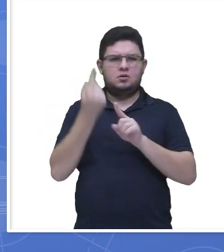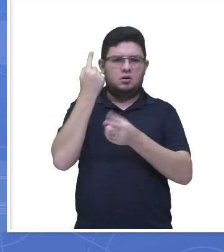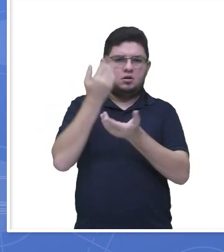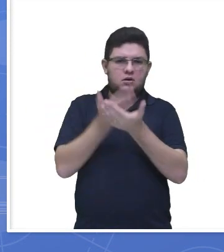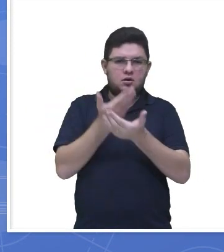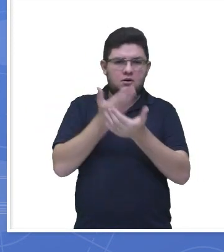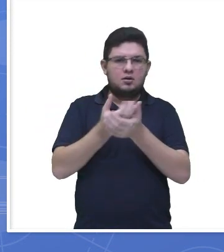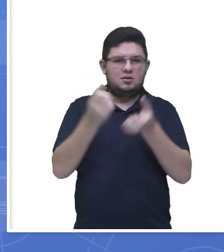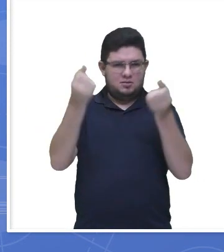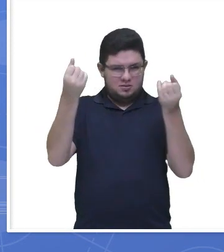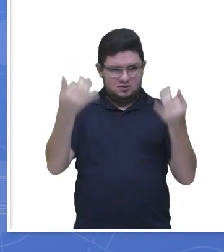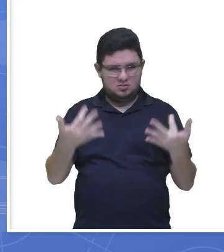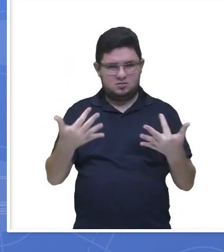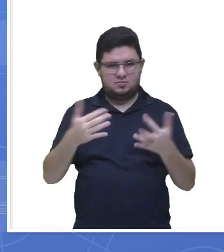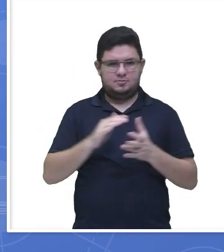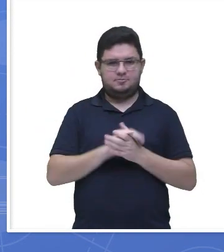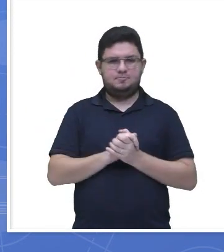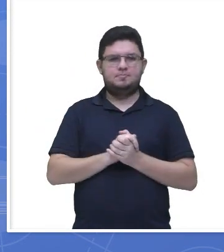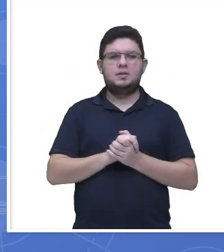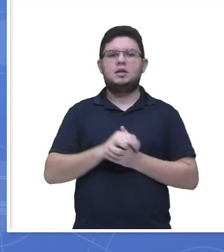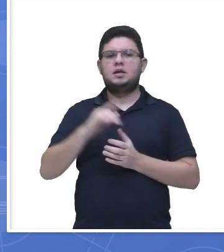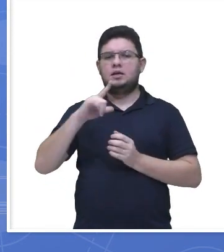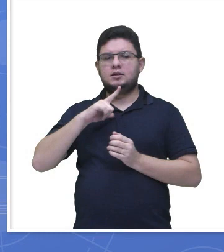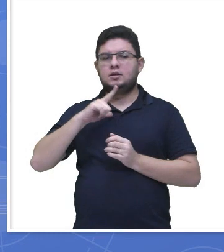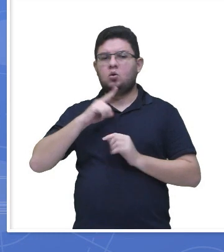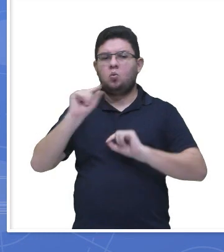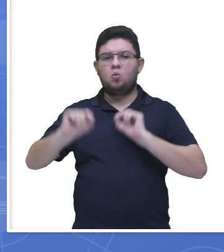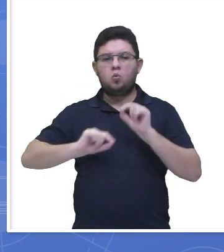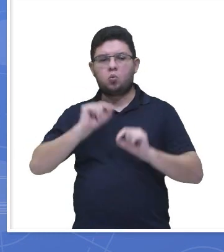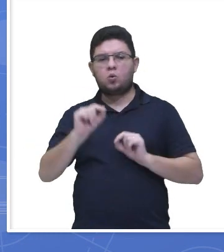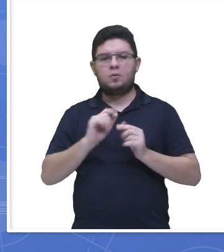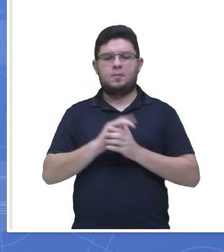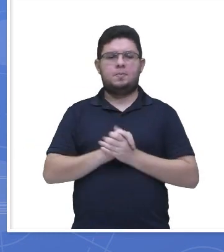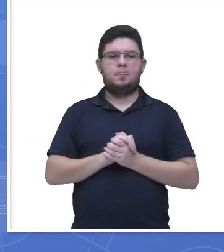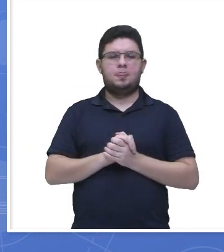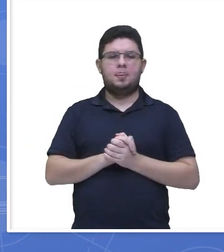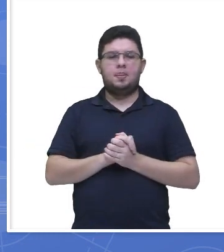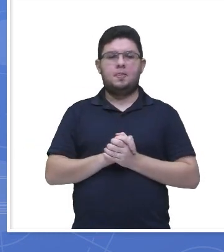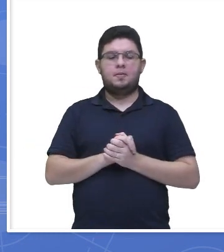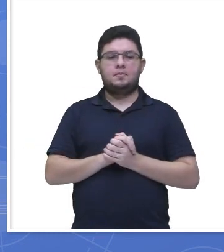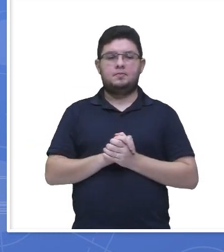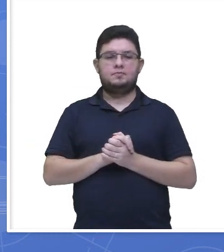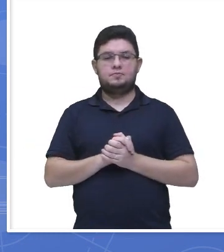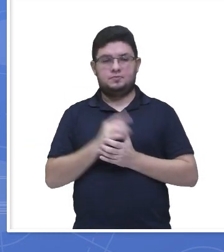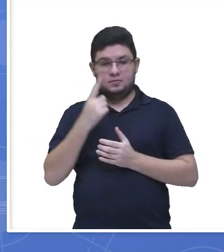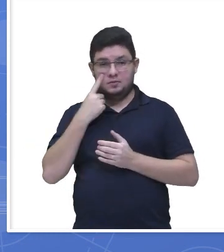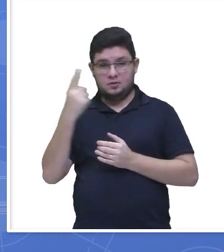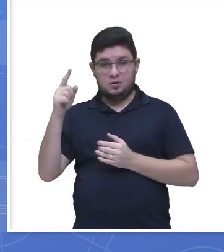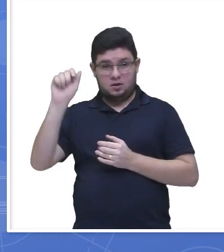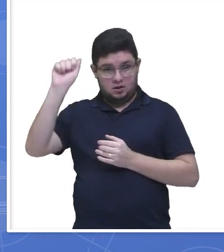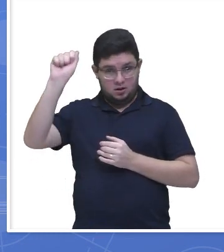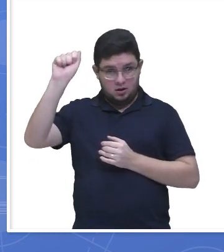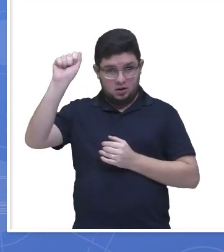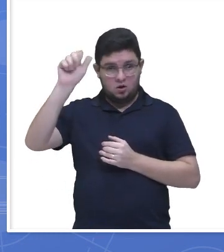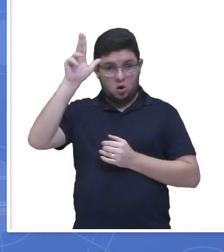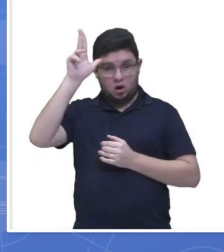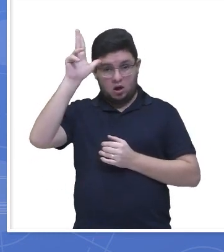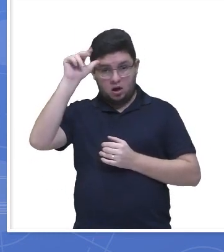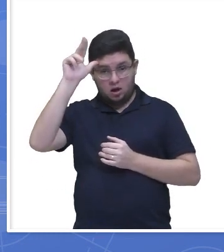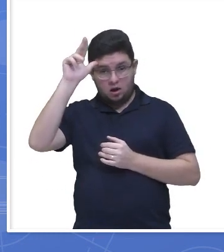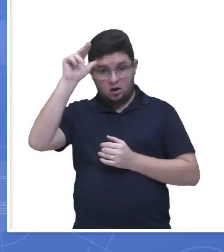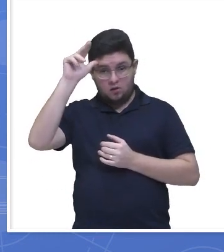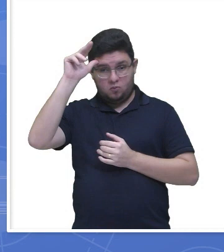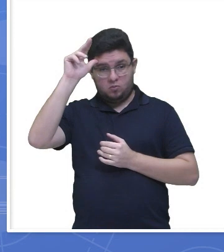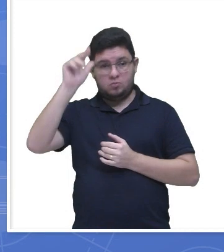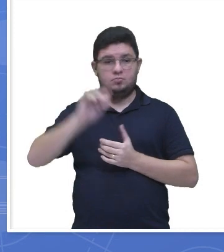temos aí, ó, né? Deixa eu ver aqui. Tá aí, ó. A letra A, nós temos o cavalo, né?